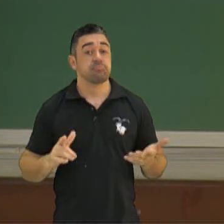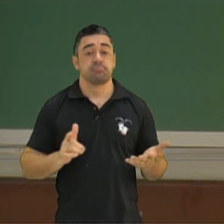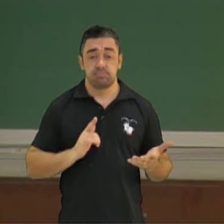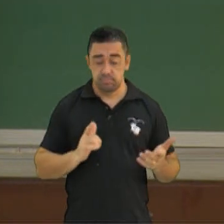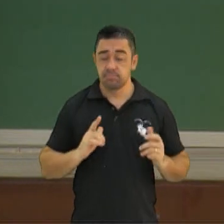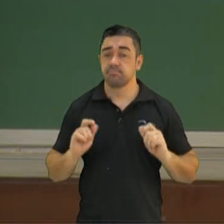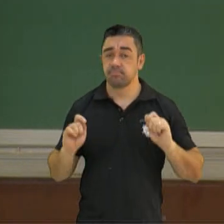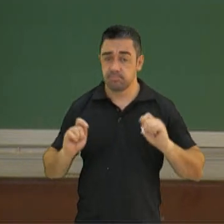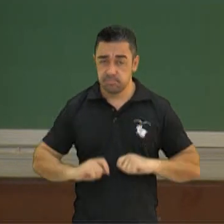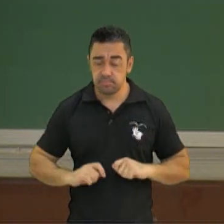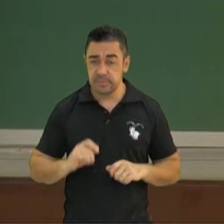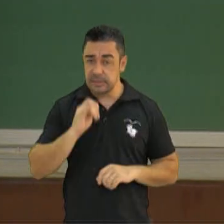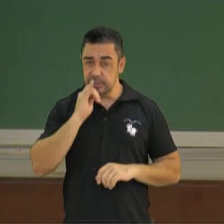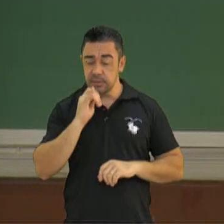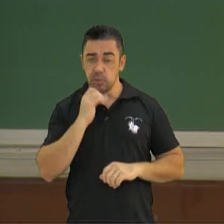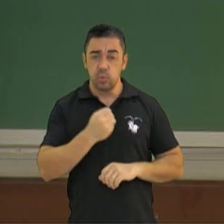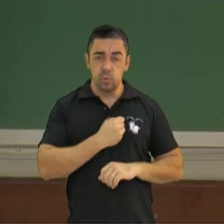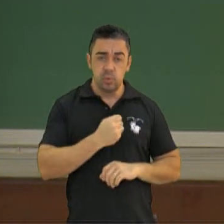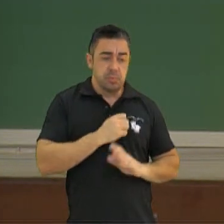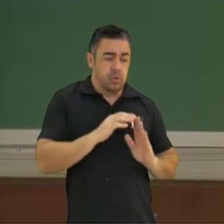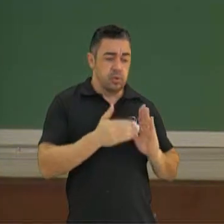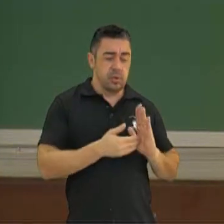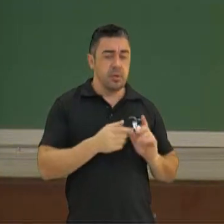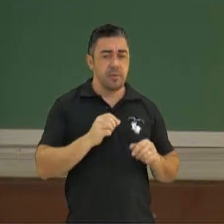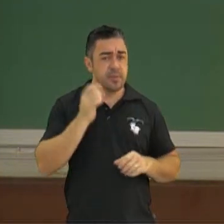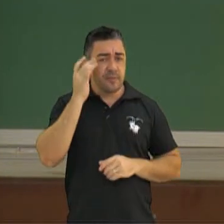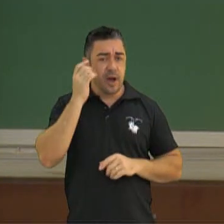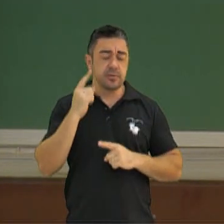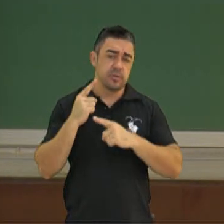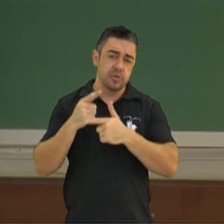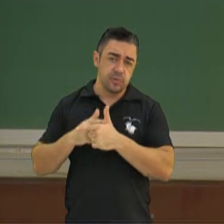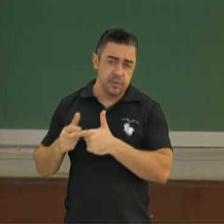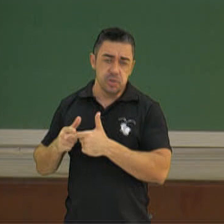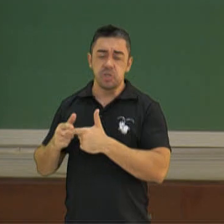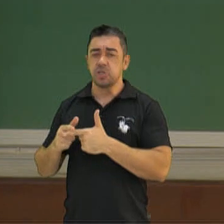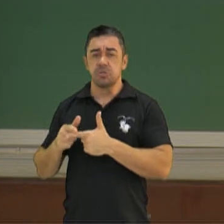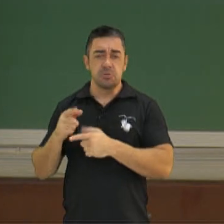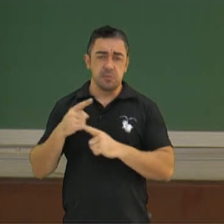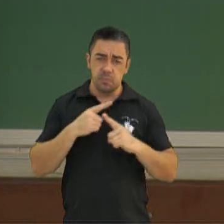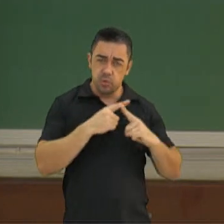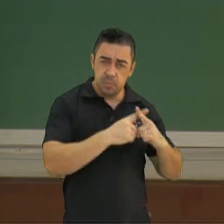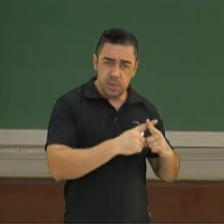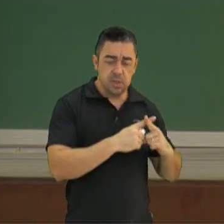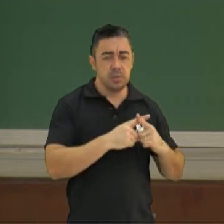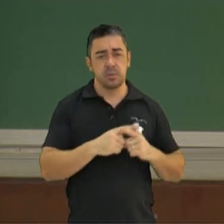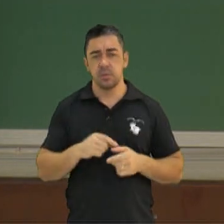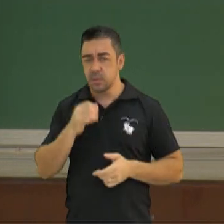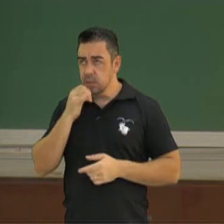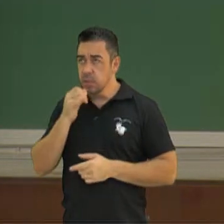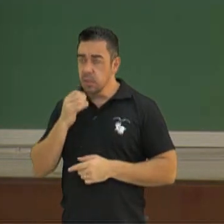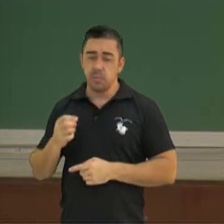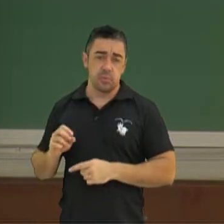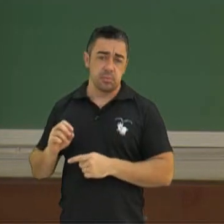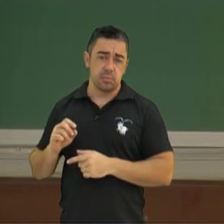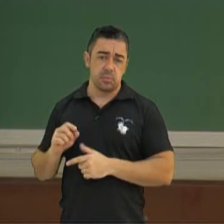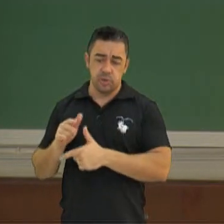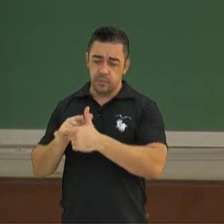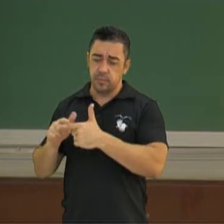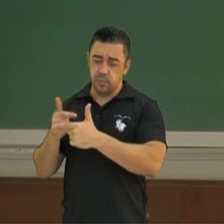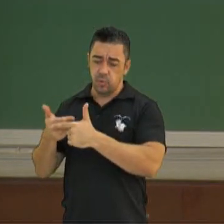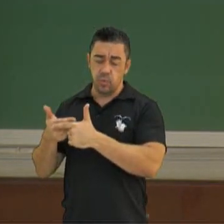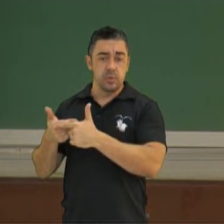Tem, né? Quando o número é inteiro, é mais fácil fazer desse jeito que a professora estava explicando. Um divide, por exemplo, por 2, o